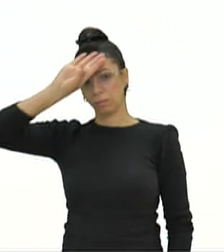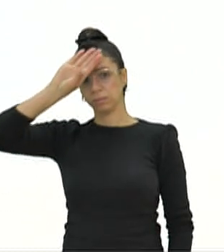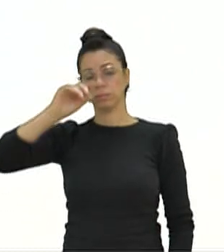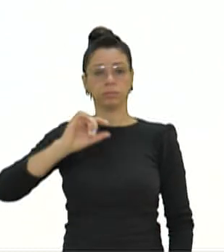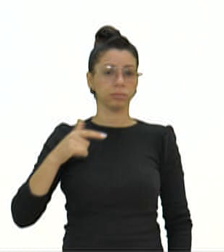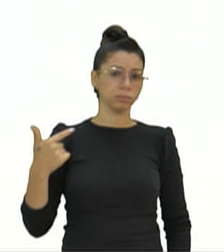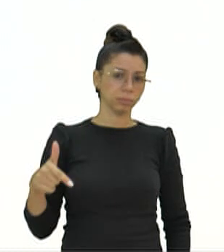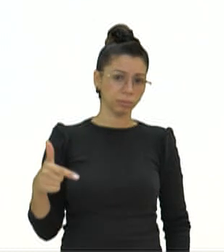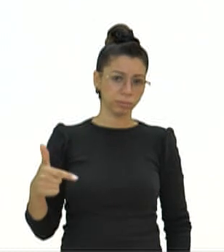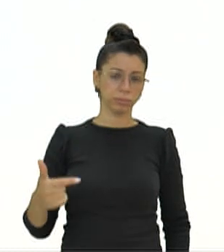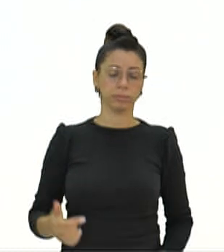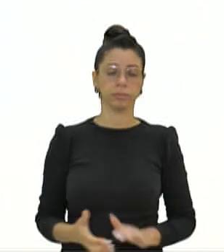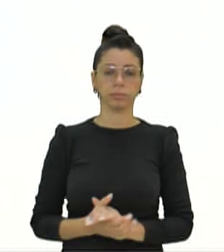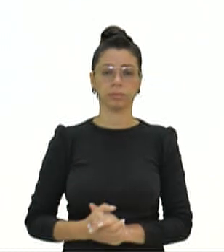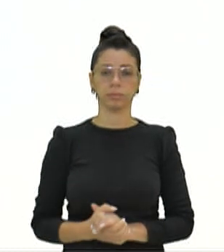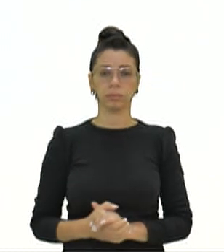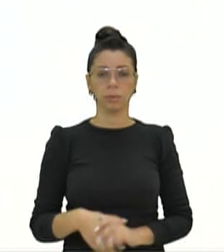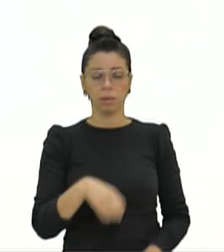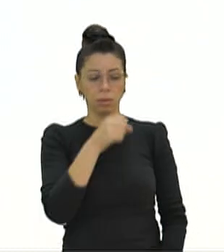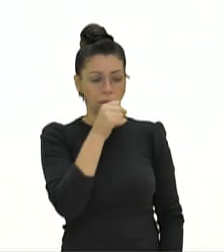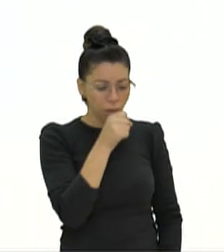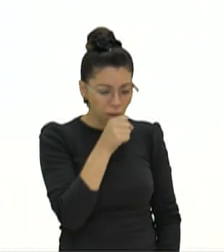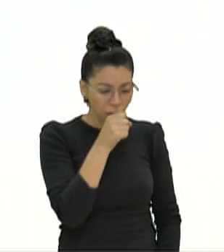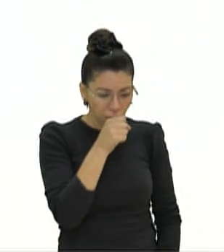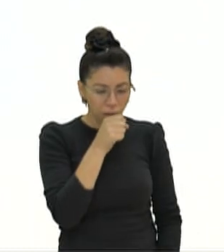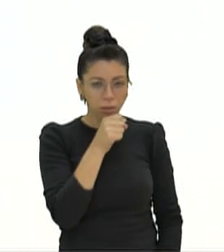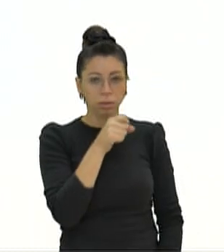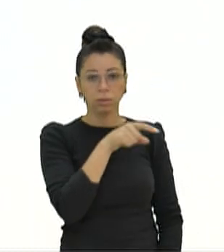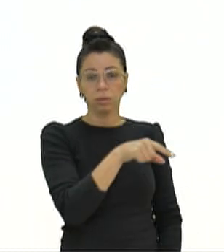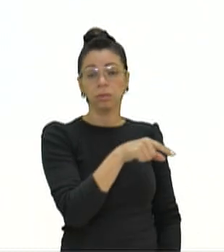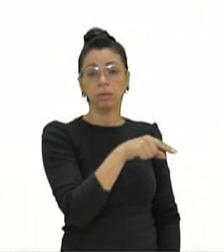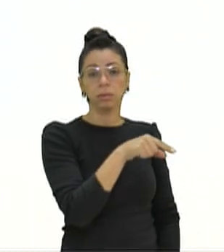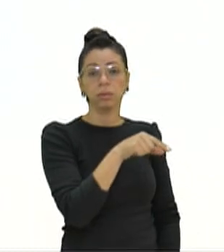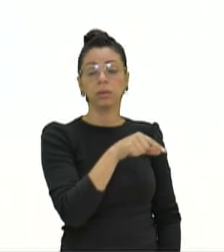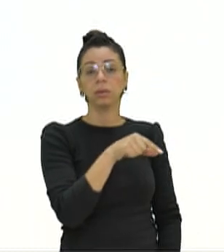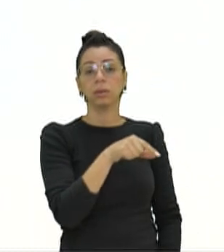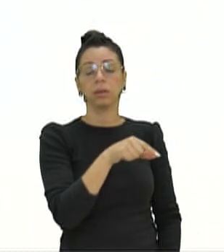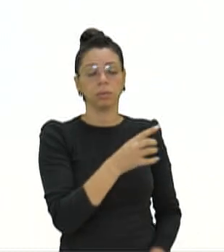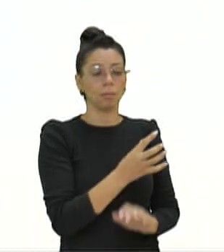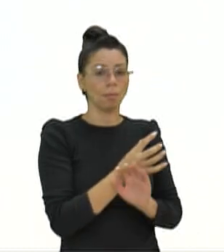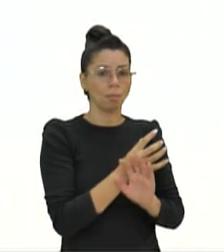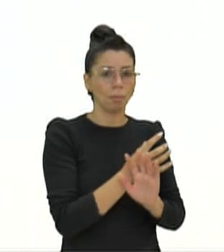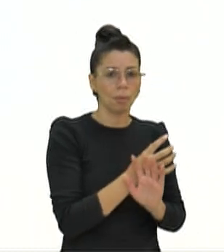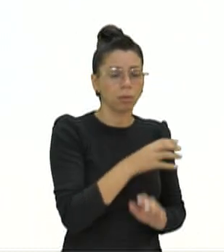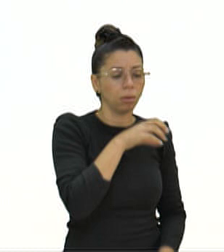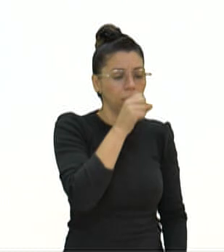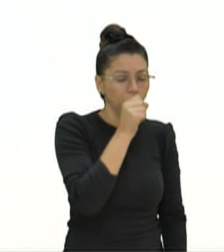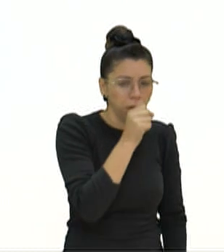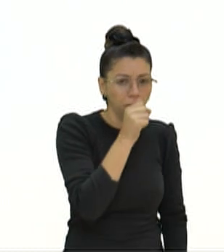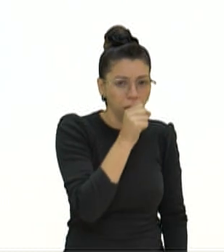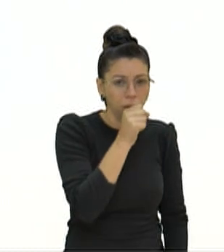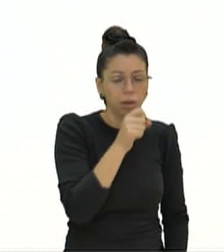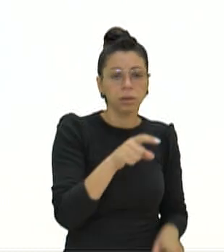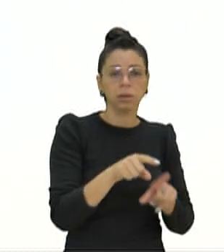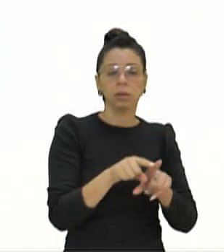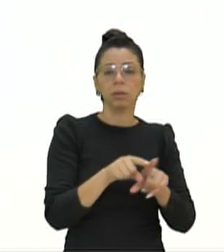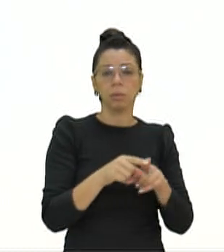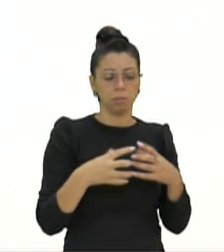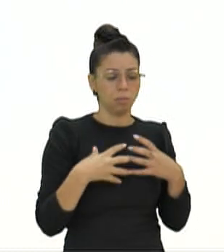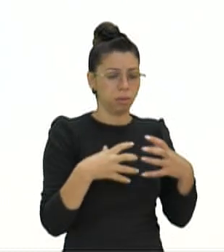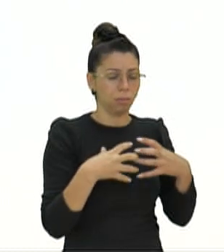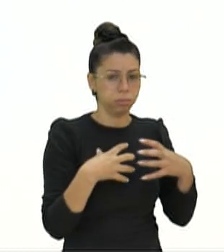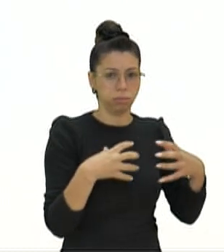é um deles. Tosse, na gripe costuma ser uma tosse seca ou, em alguns casos, carregada